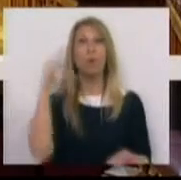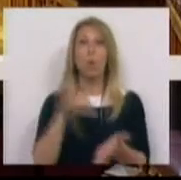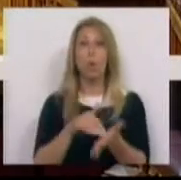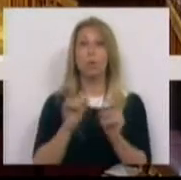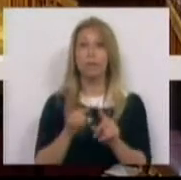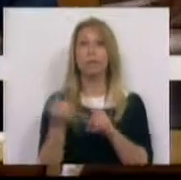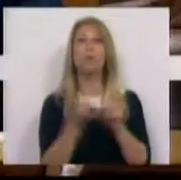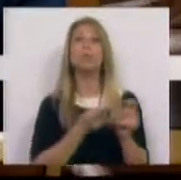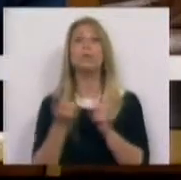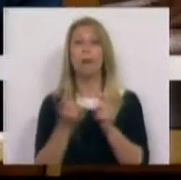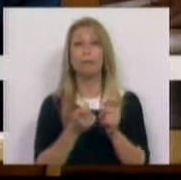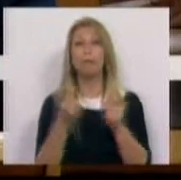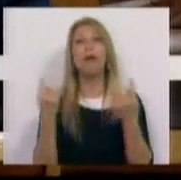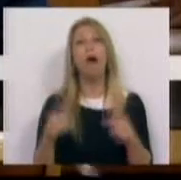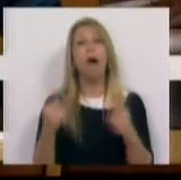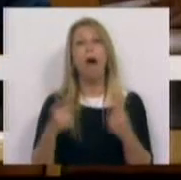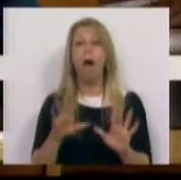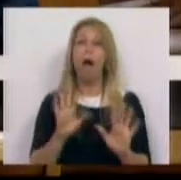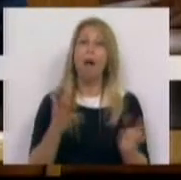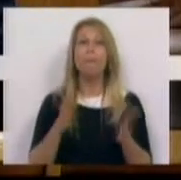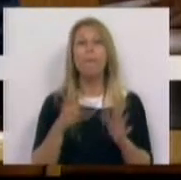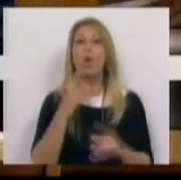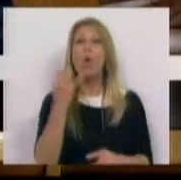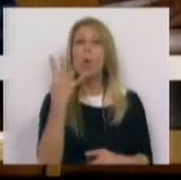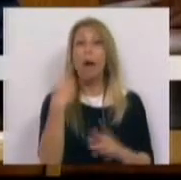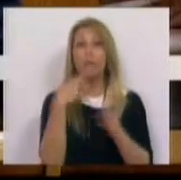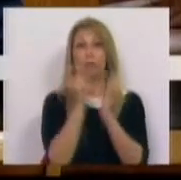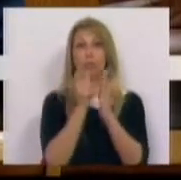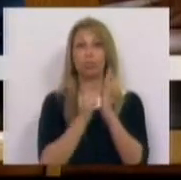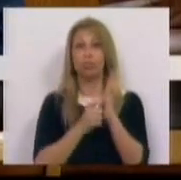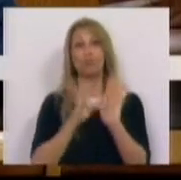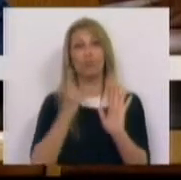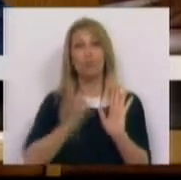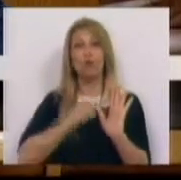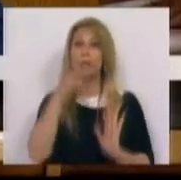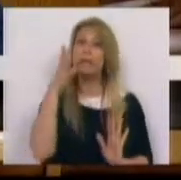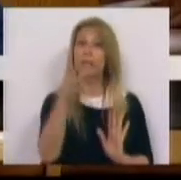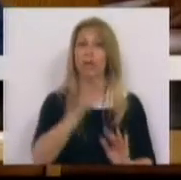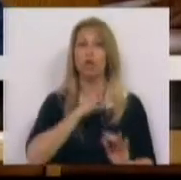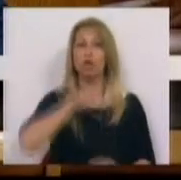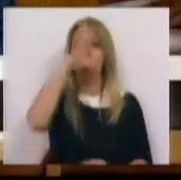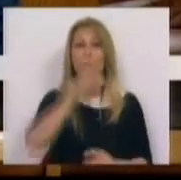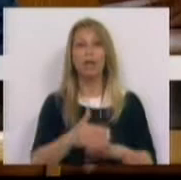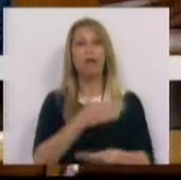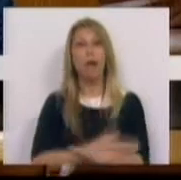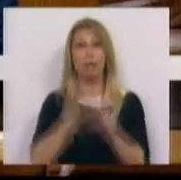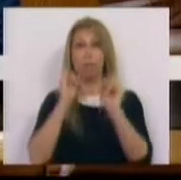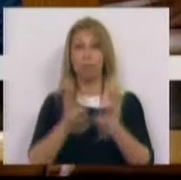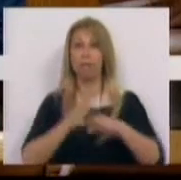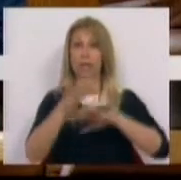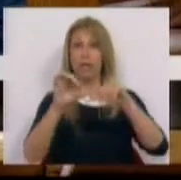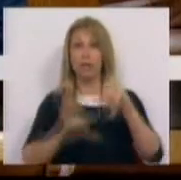deste debate há pelo menos quatro tópicos que temos que lhe dizer, Senhor Ministro, antes de entrar na minha intervenção